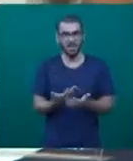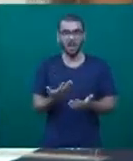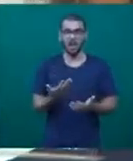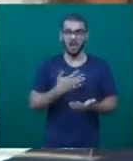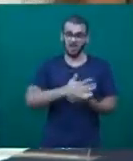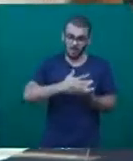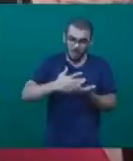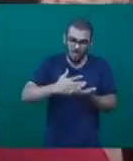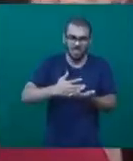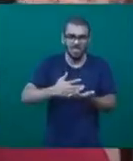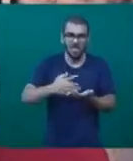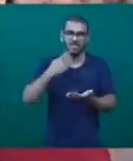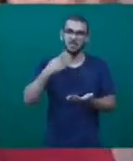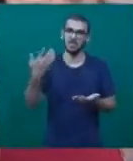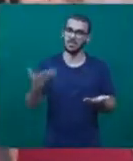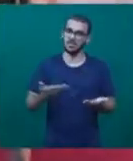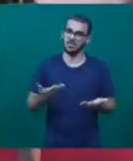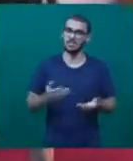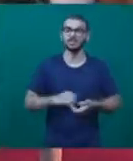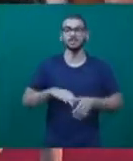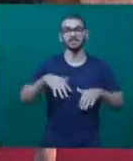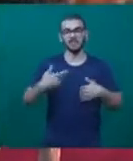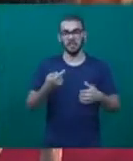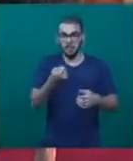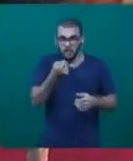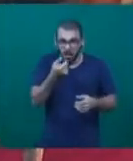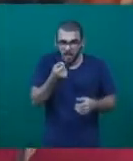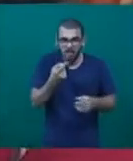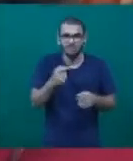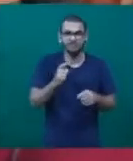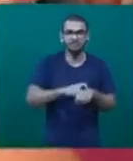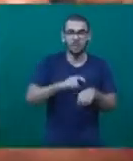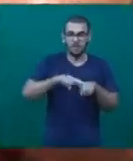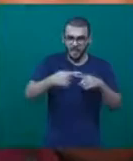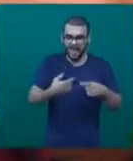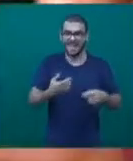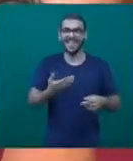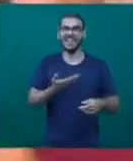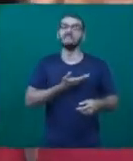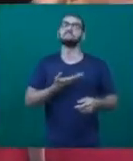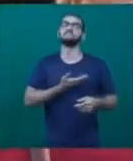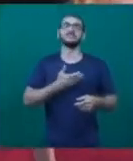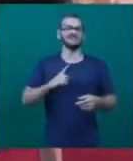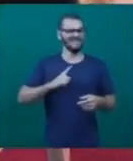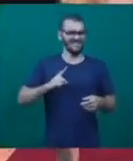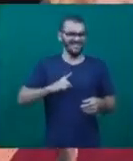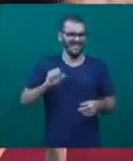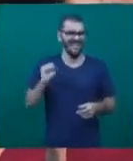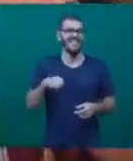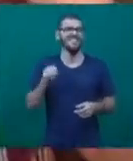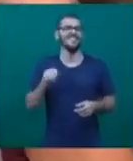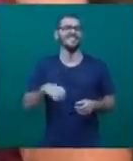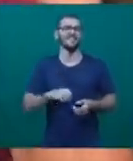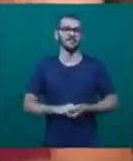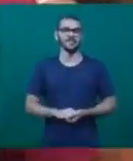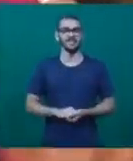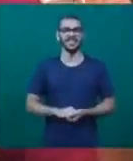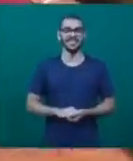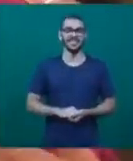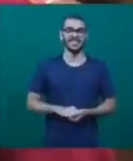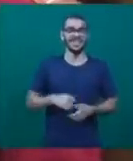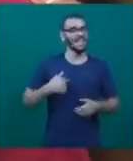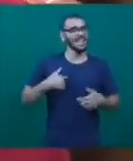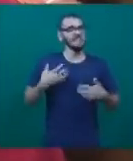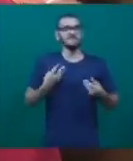começaram essa semana. Apesar do pouco tempo, a ingressante do curso de pedagogia já fez várias amizades. Graças a Deus, eu sou